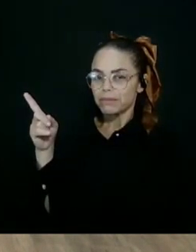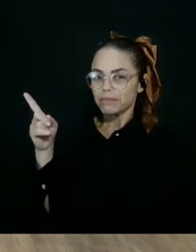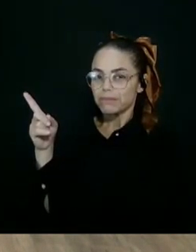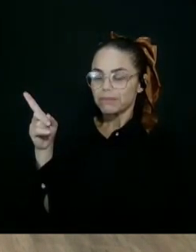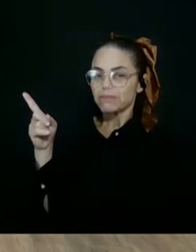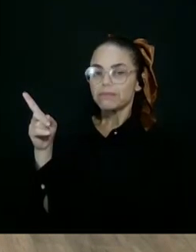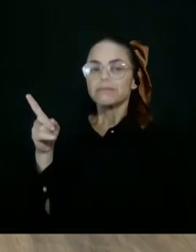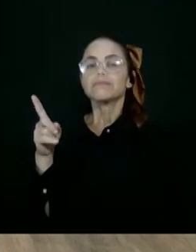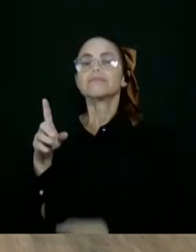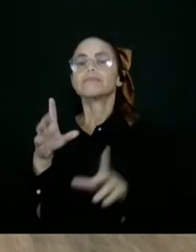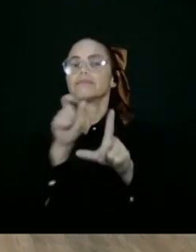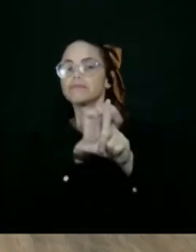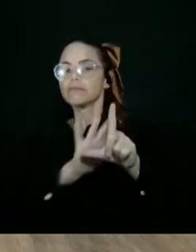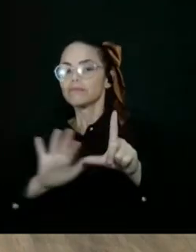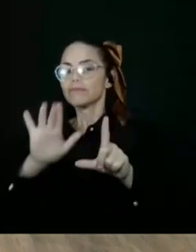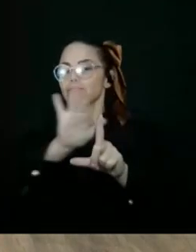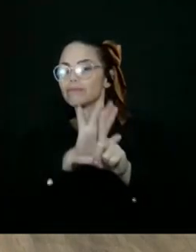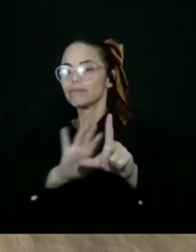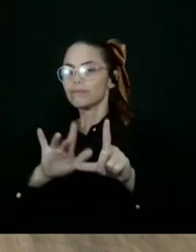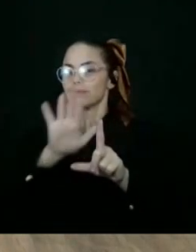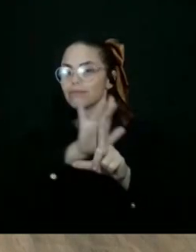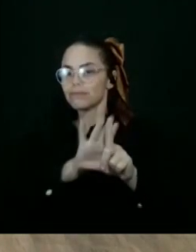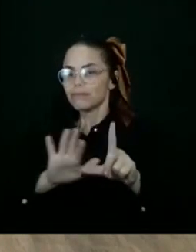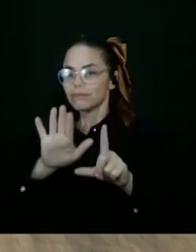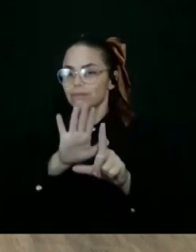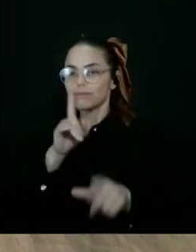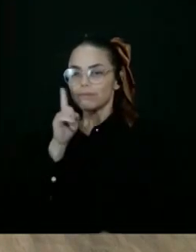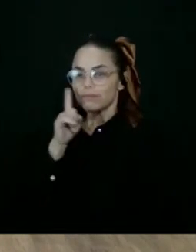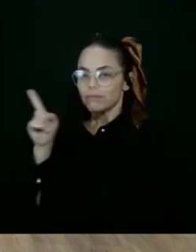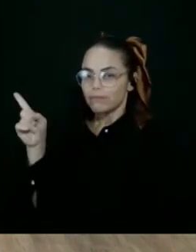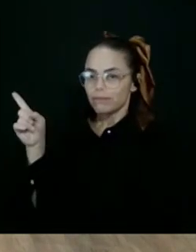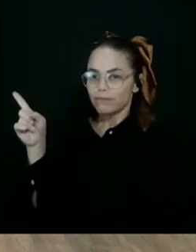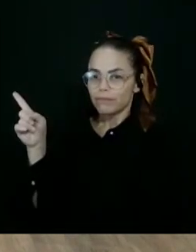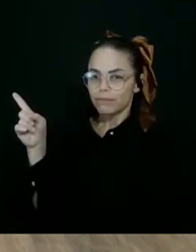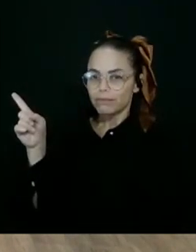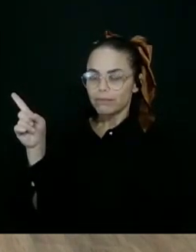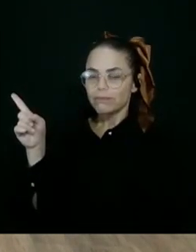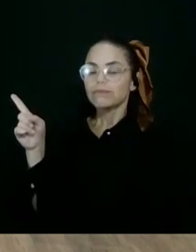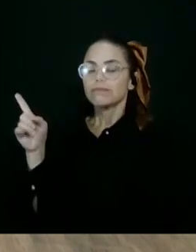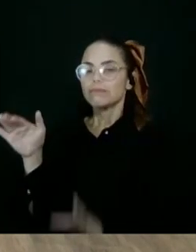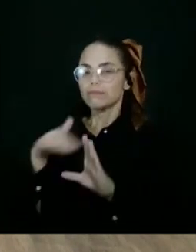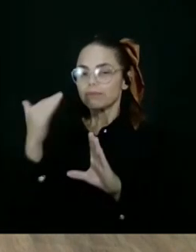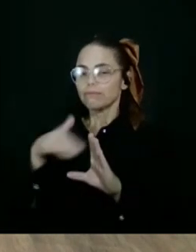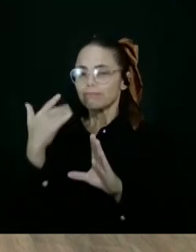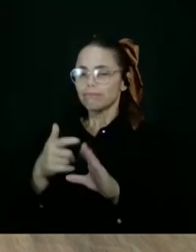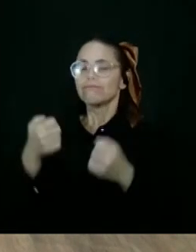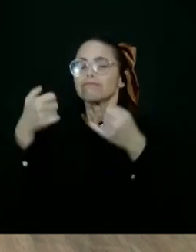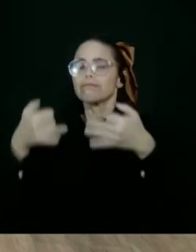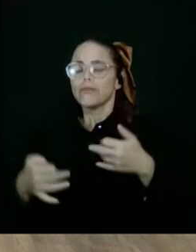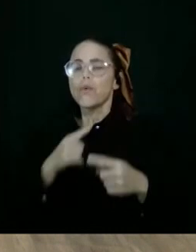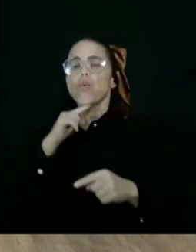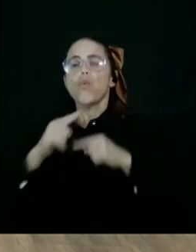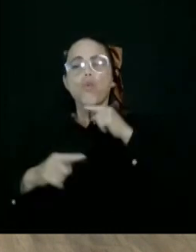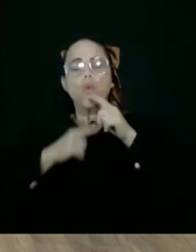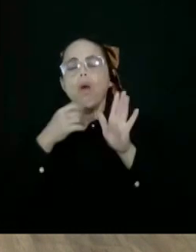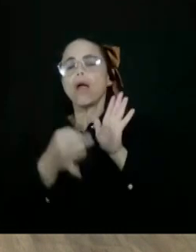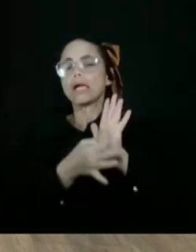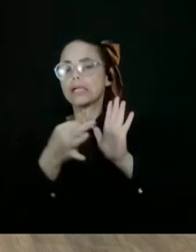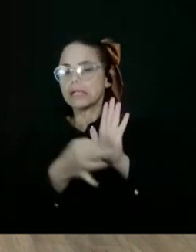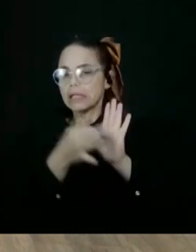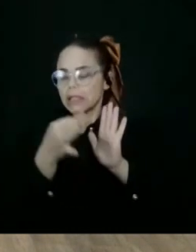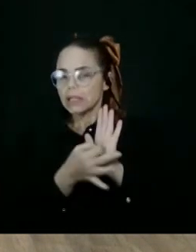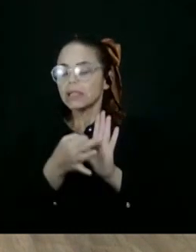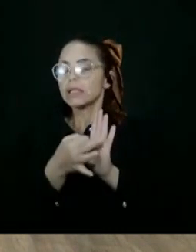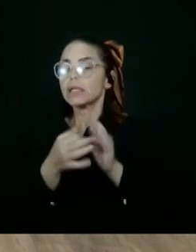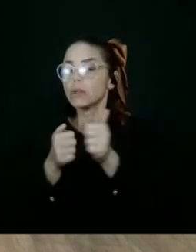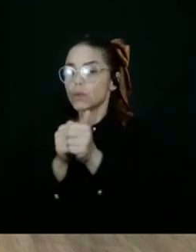978293776 ou então pelo QR Code que aparece aqui na tela. Pode mandar para a gente o seu comentário, sua sugestão. Nos faça companhia aqui